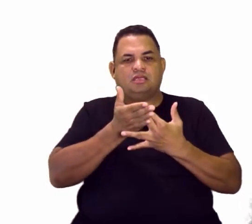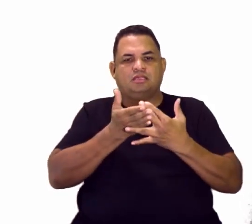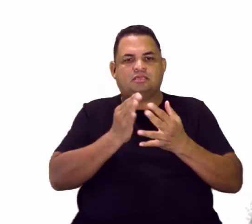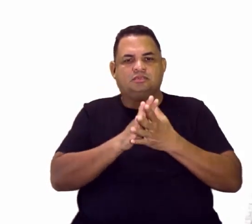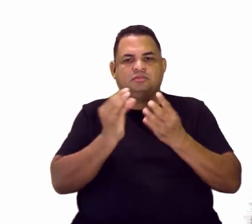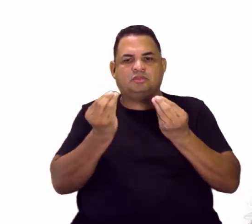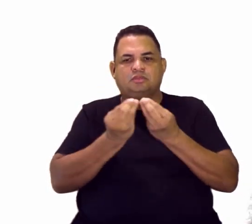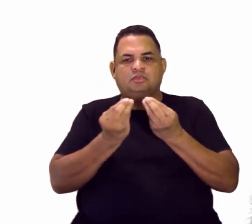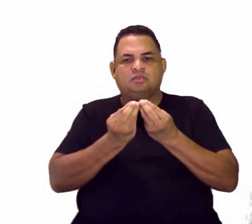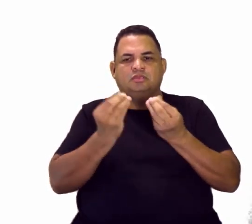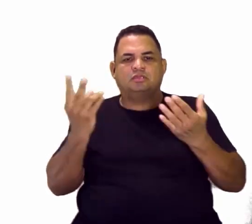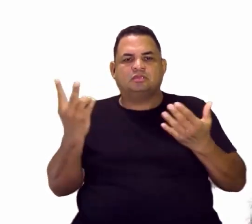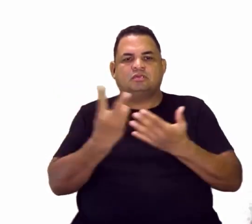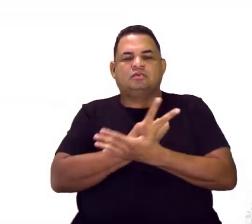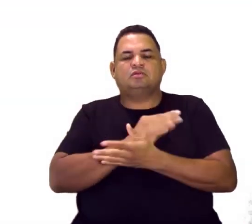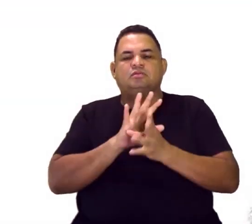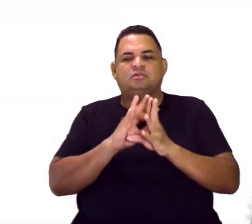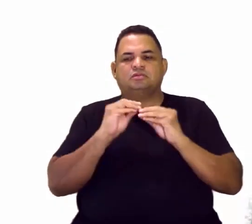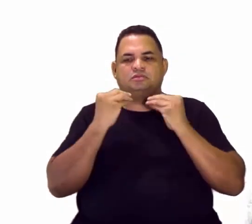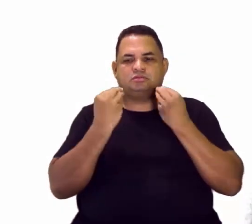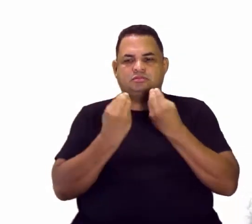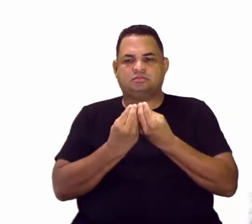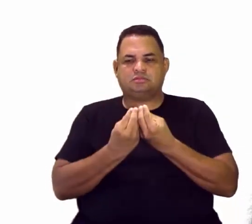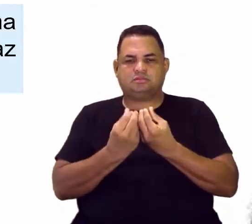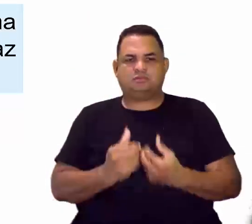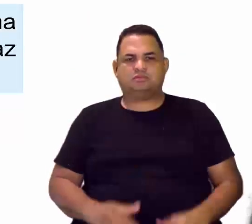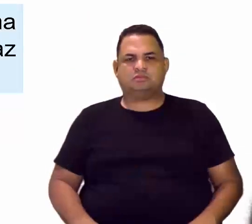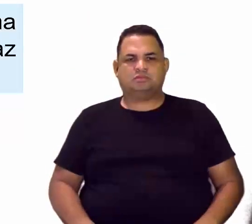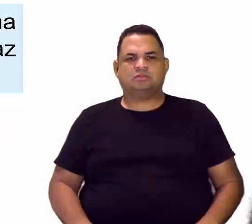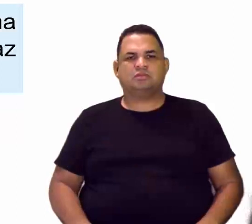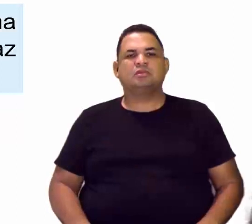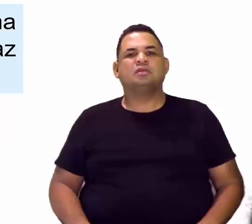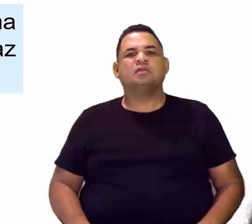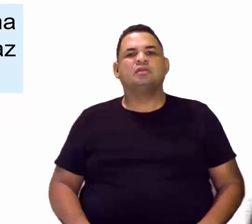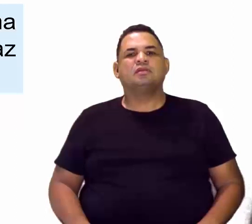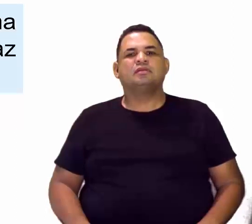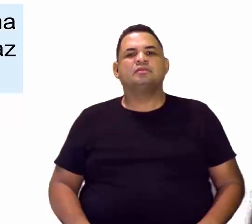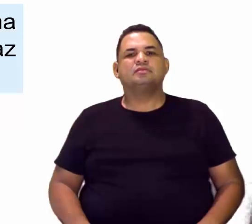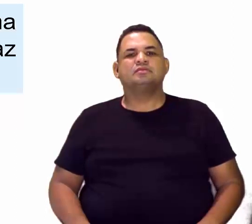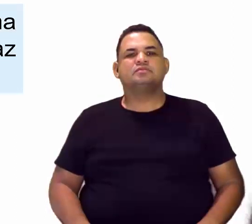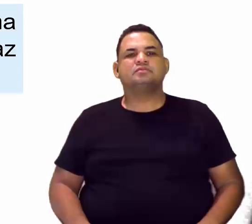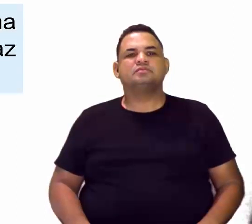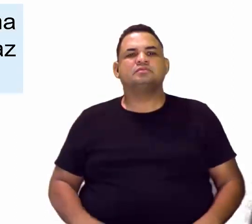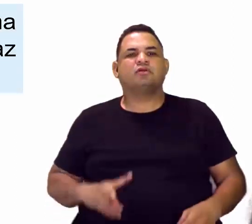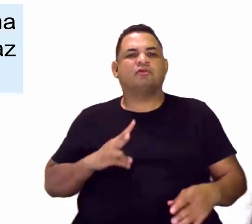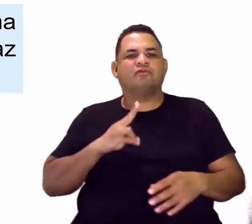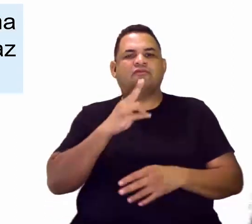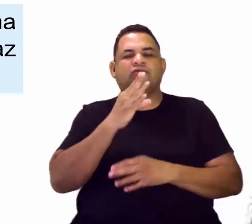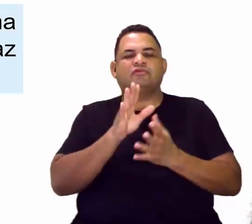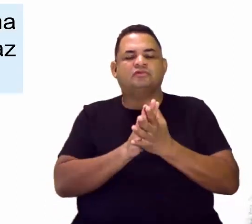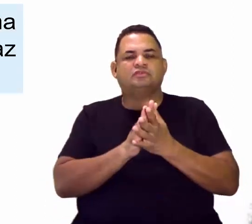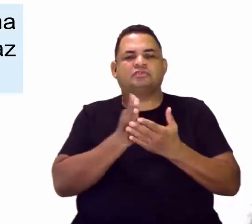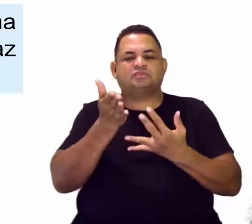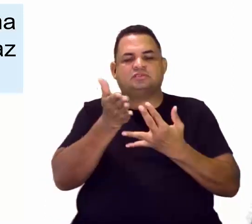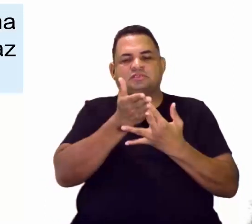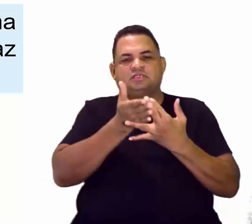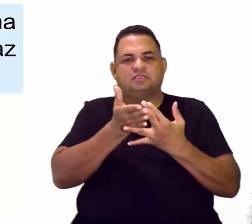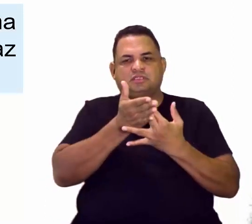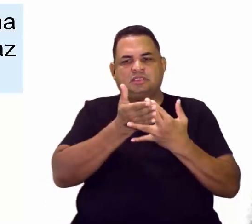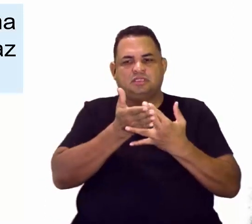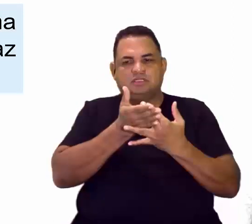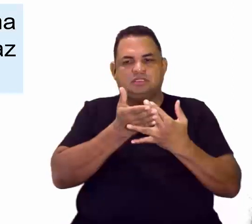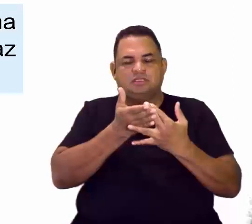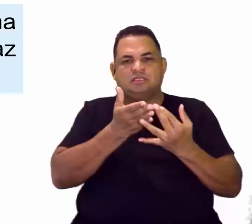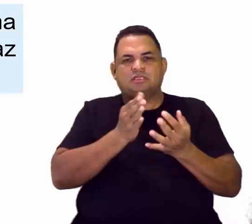que ocorrem nas substâncias. E assim, forças intermoleculares, tá bom?